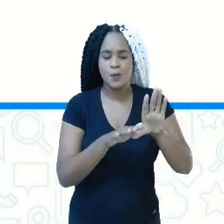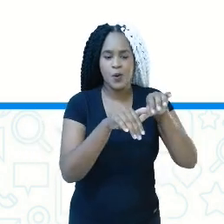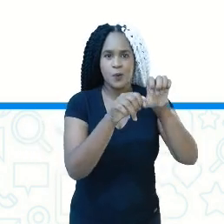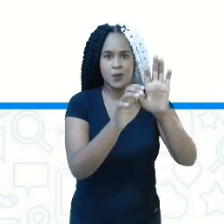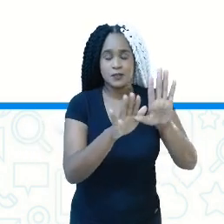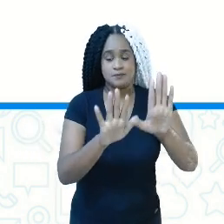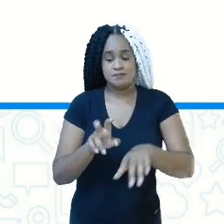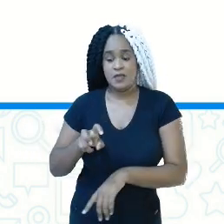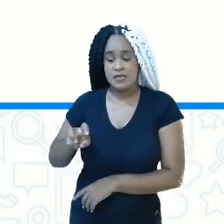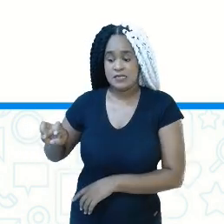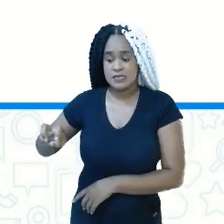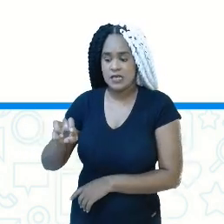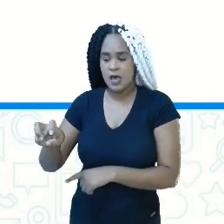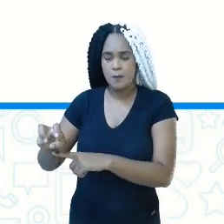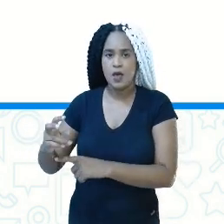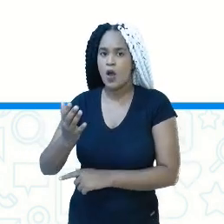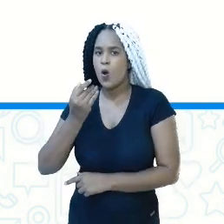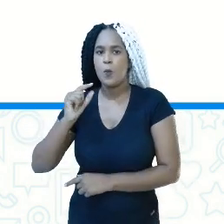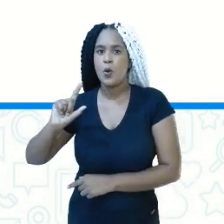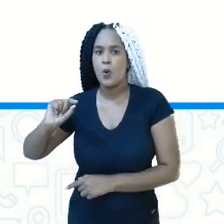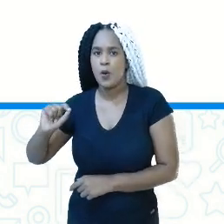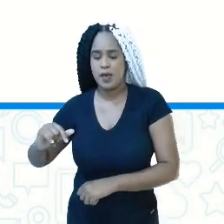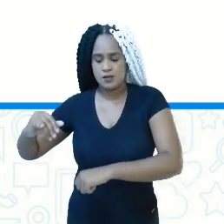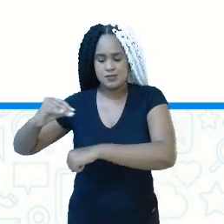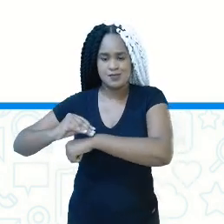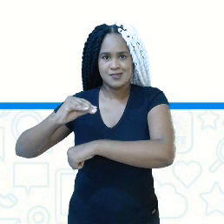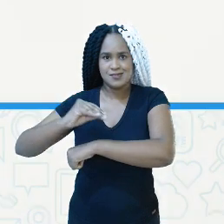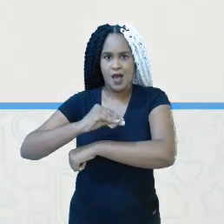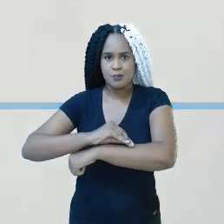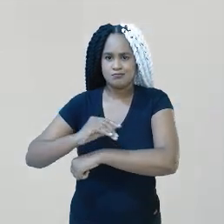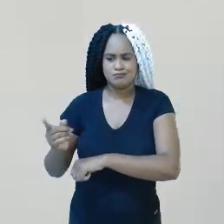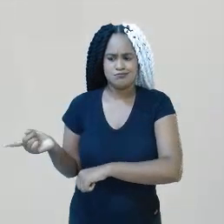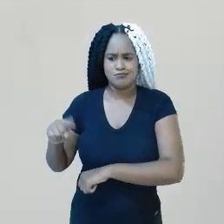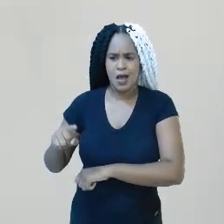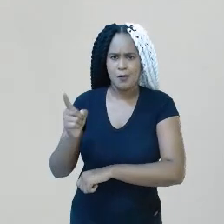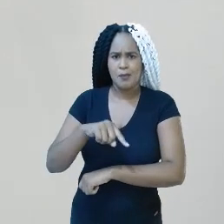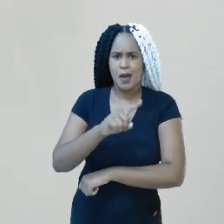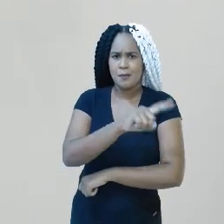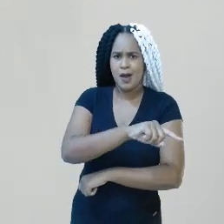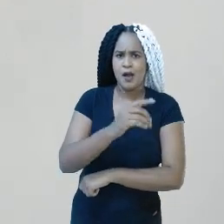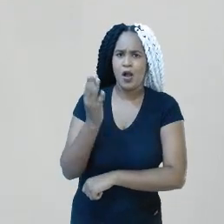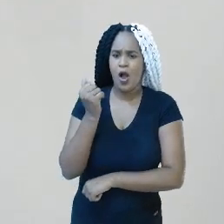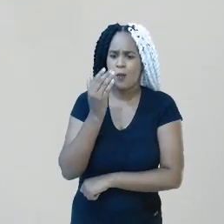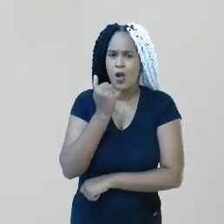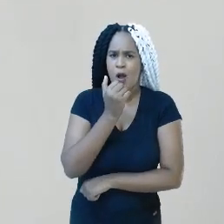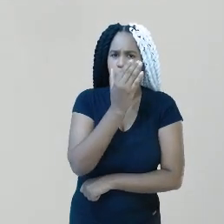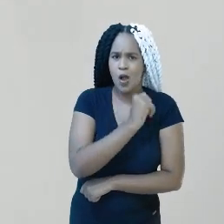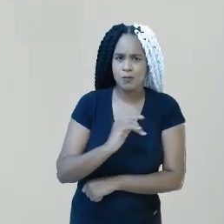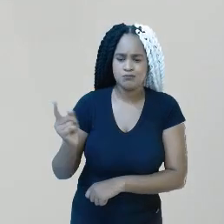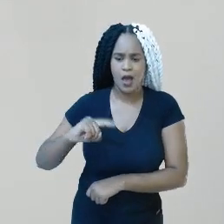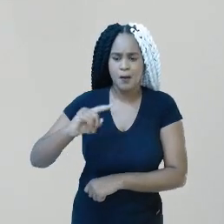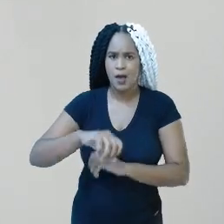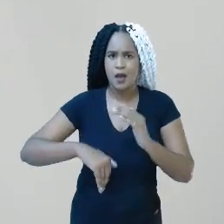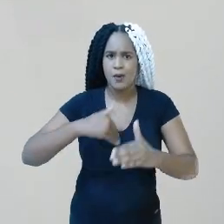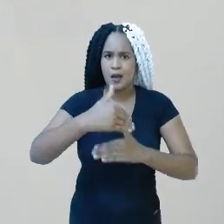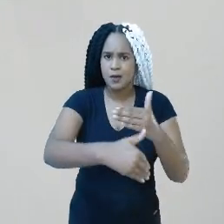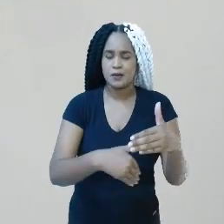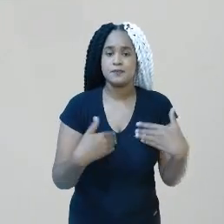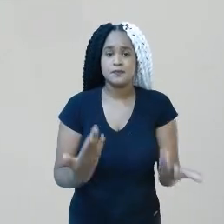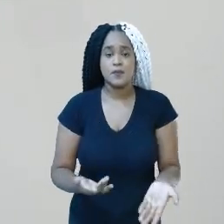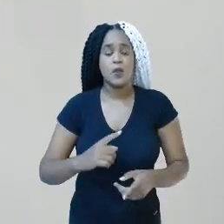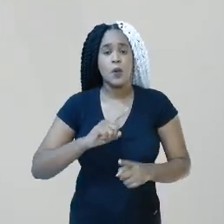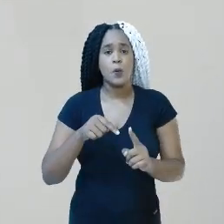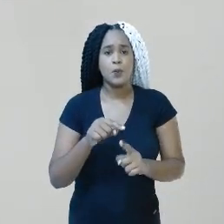se alimenta do sapo. Então, todos eles, para manter, porque o que mantém o nosso corpo vivo,